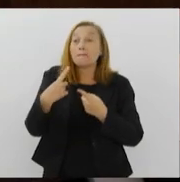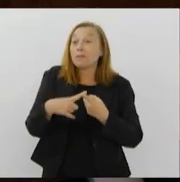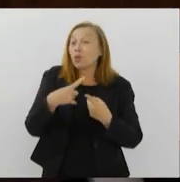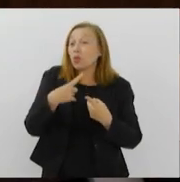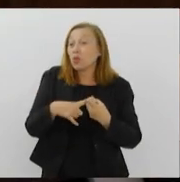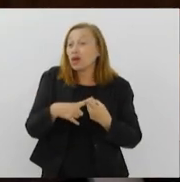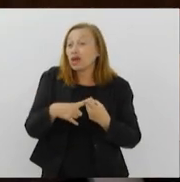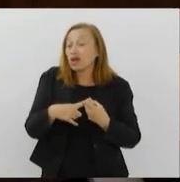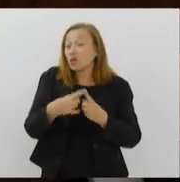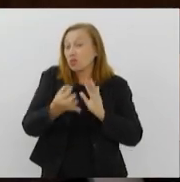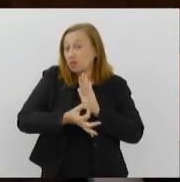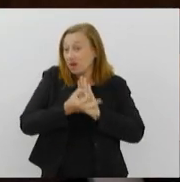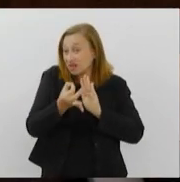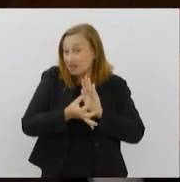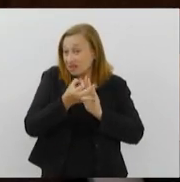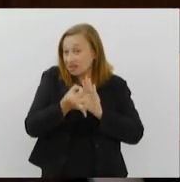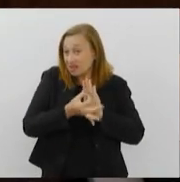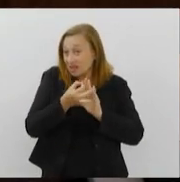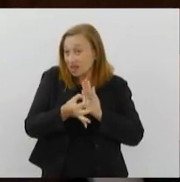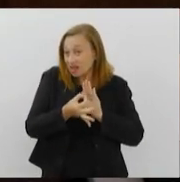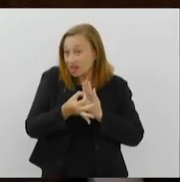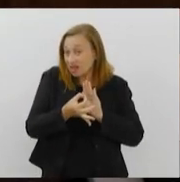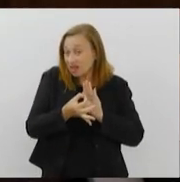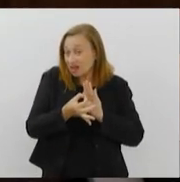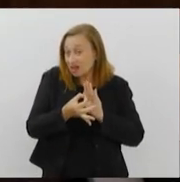o parecer foi pela